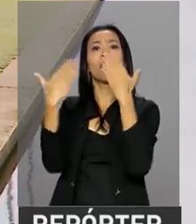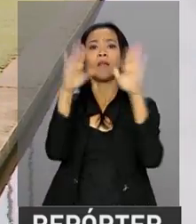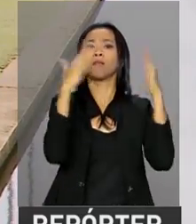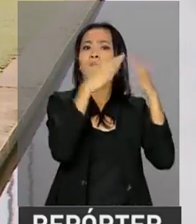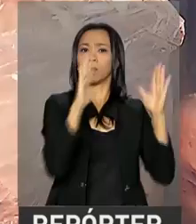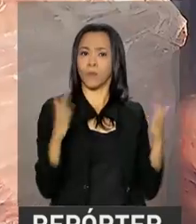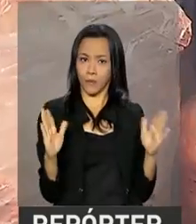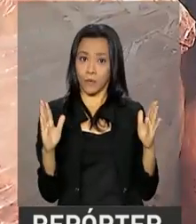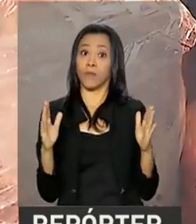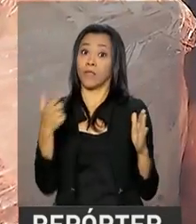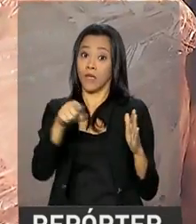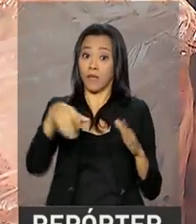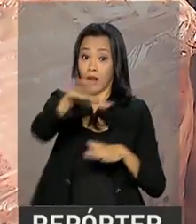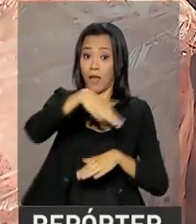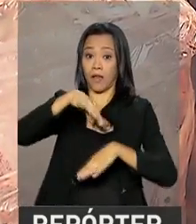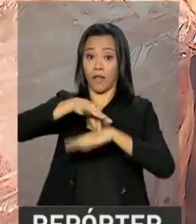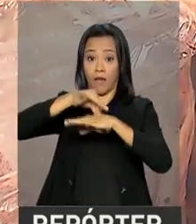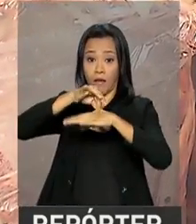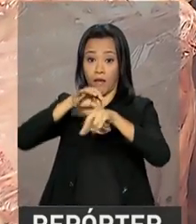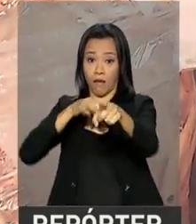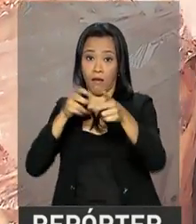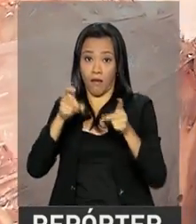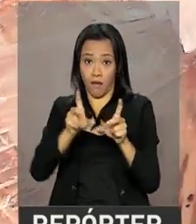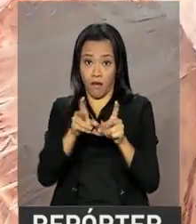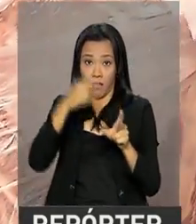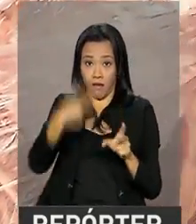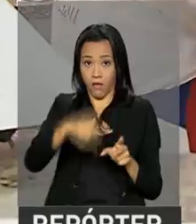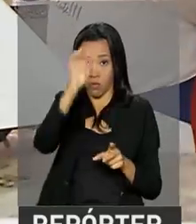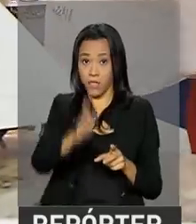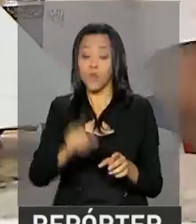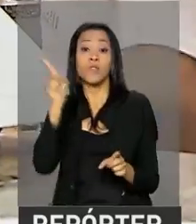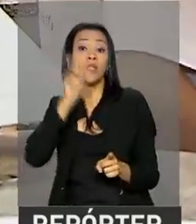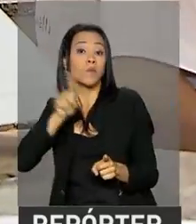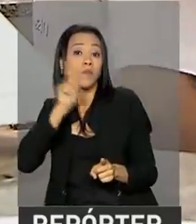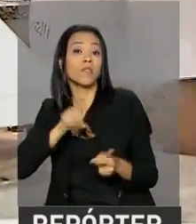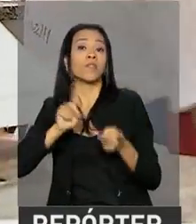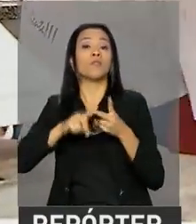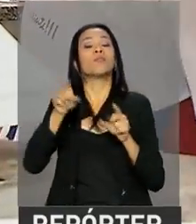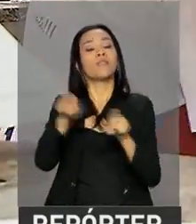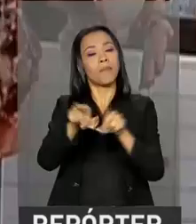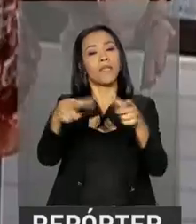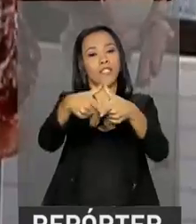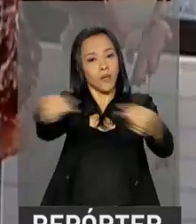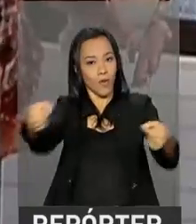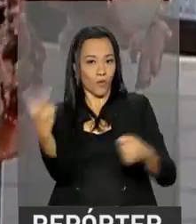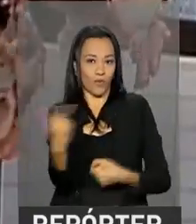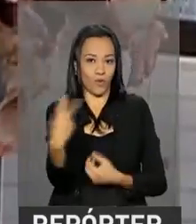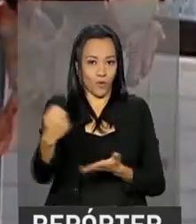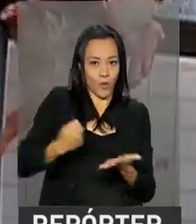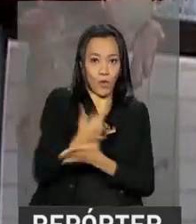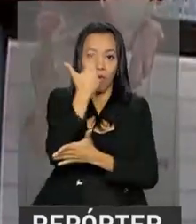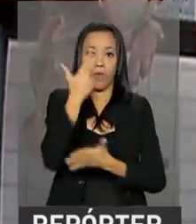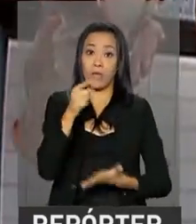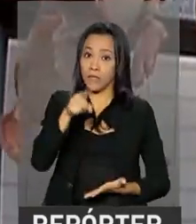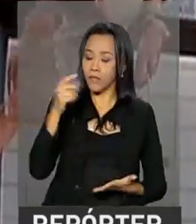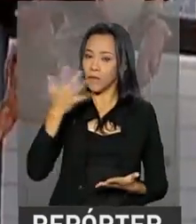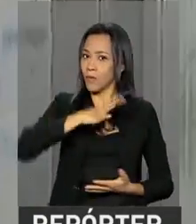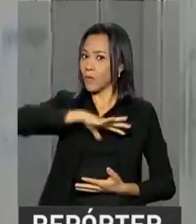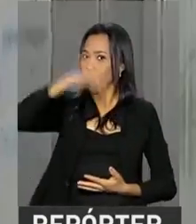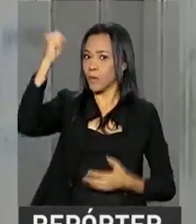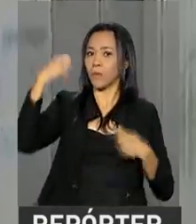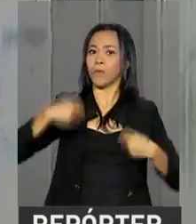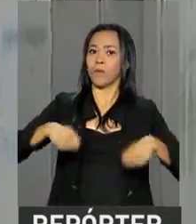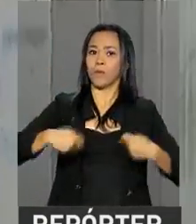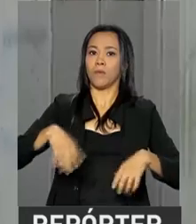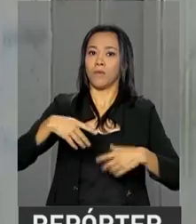estrangeiros para carne bovina brasileira nos Estados Unidos e no Japão vitórias importantes para o maior